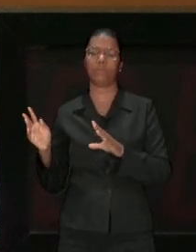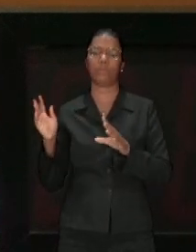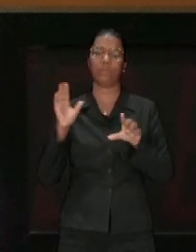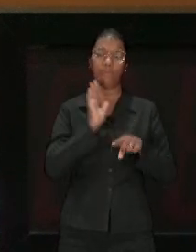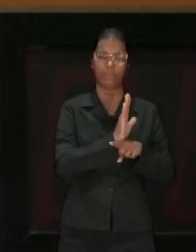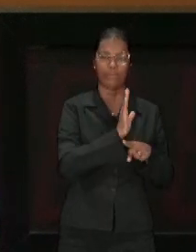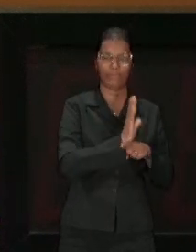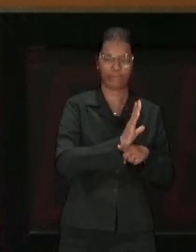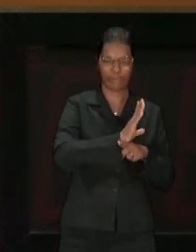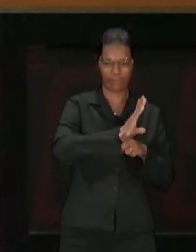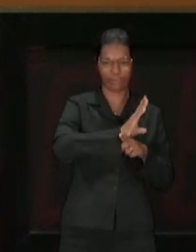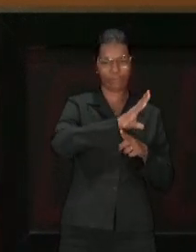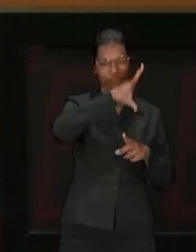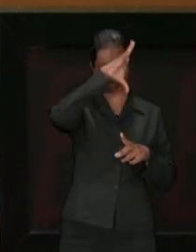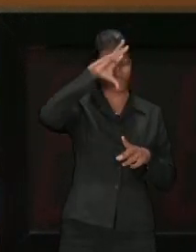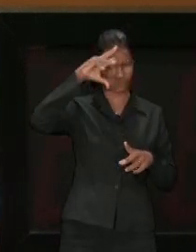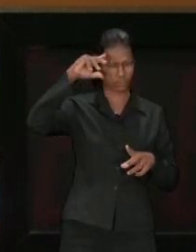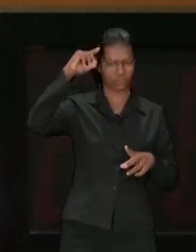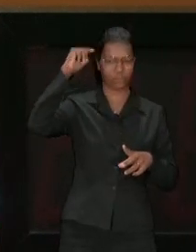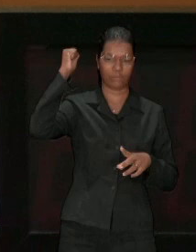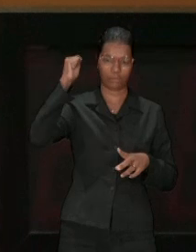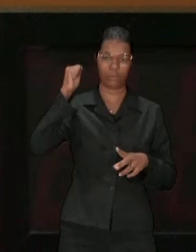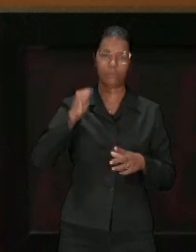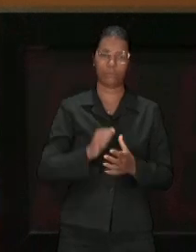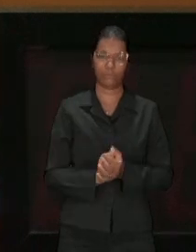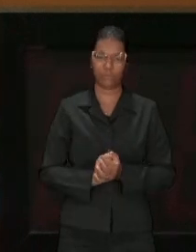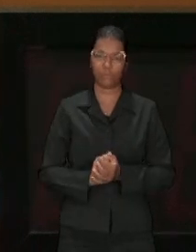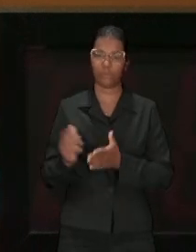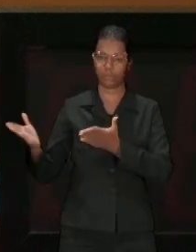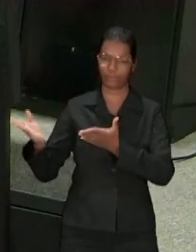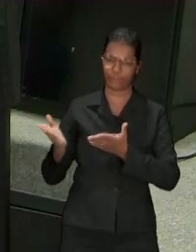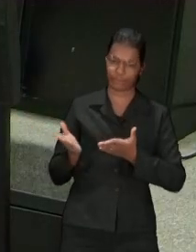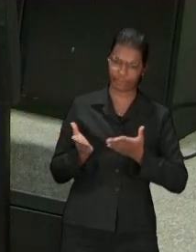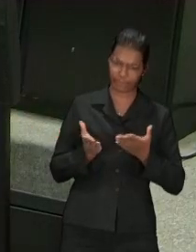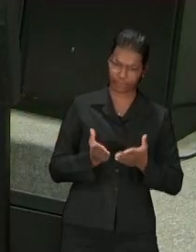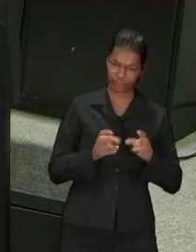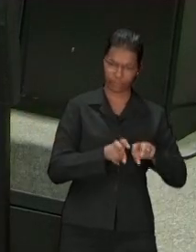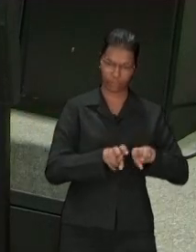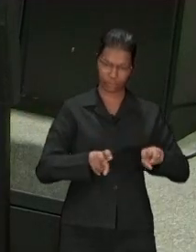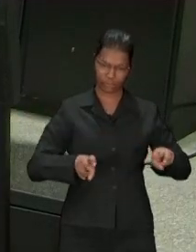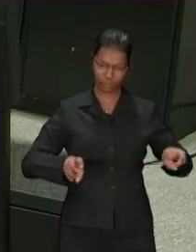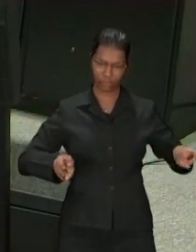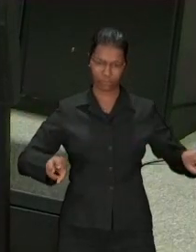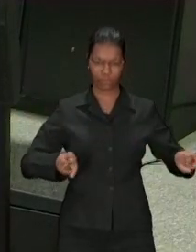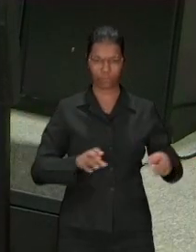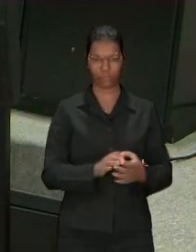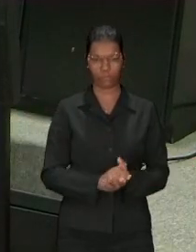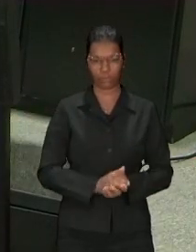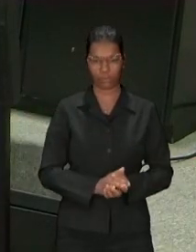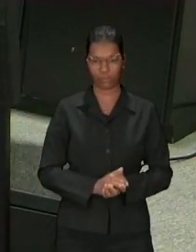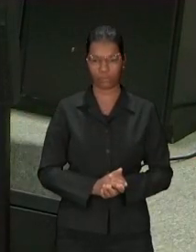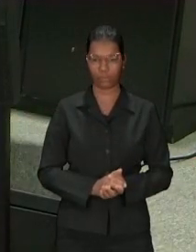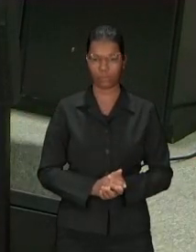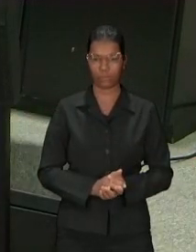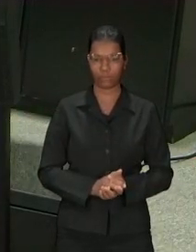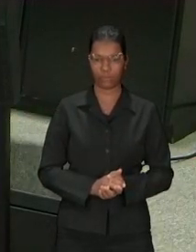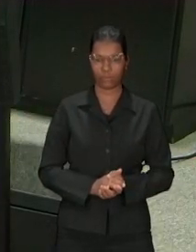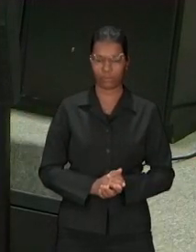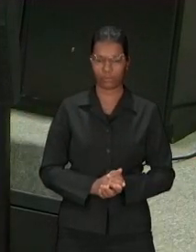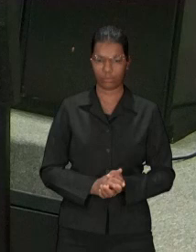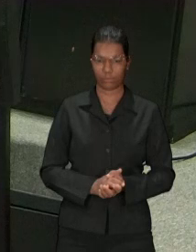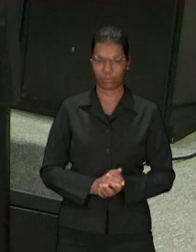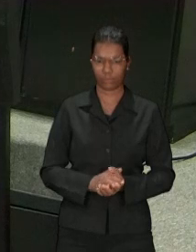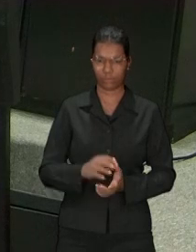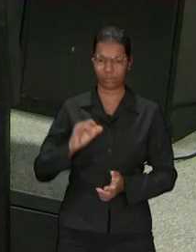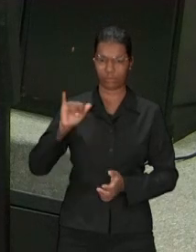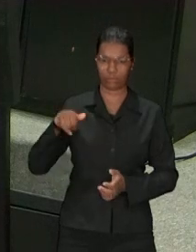Estado. Convido para compor a mesa conosco as seguintes pessoas. Doutor